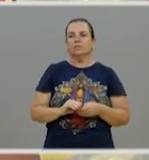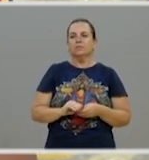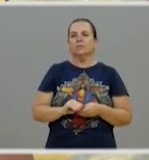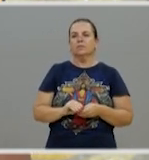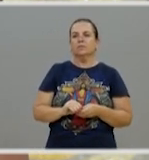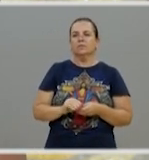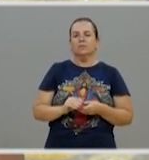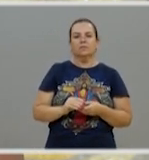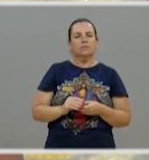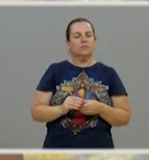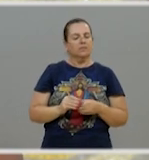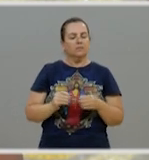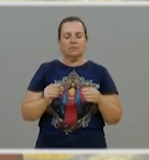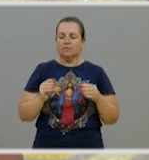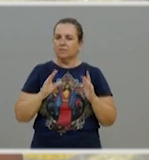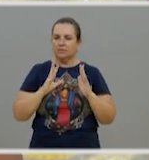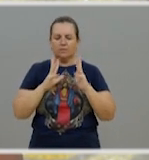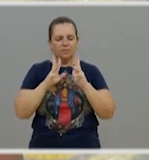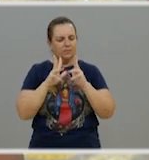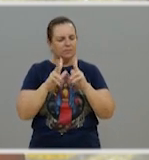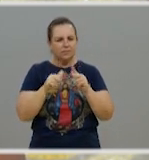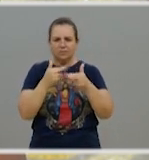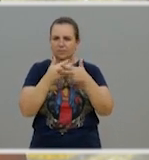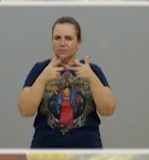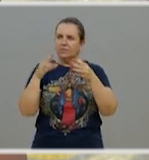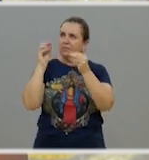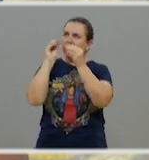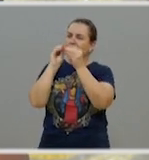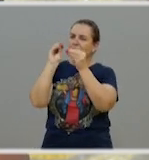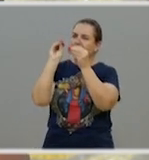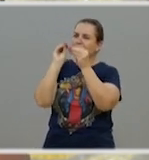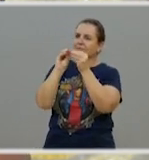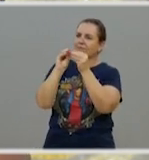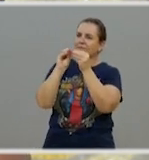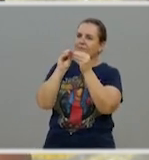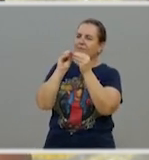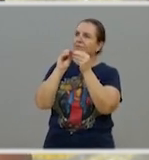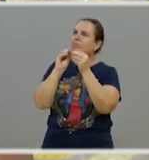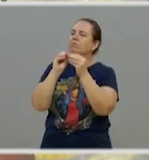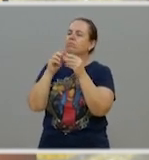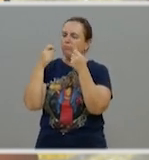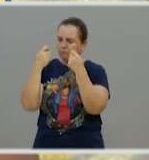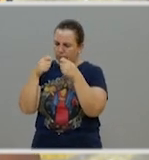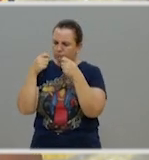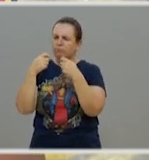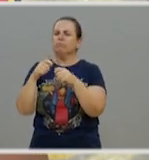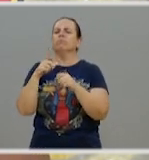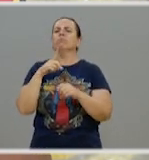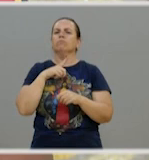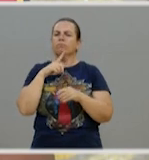e tudo que ele faz merece fé.